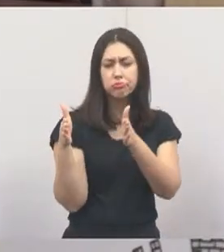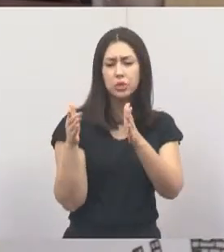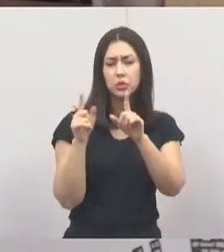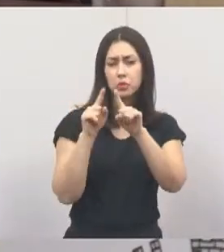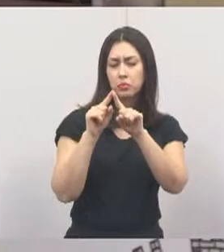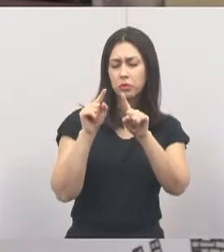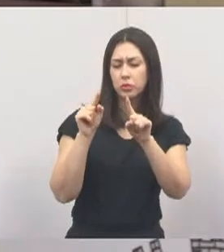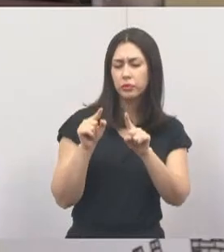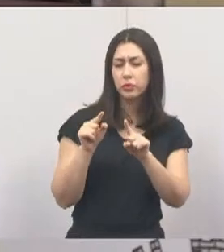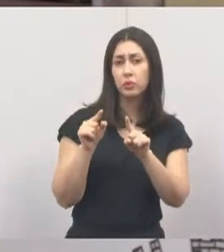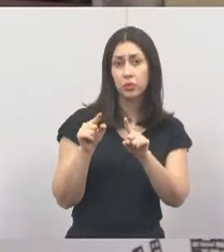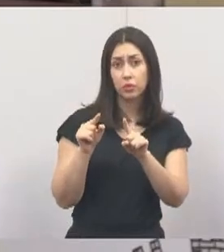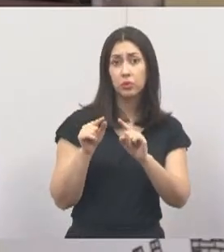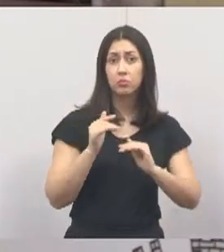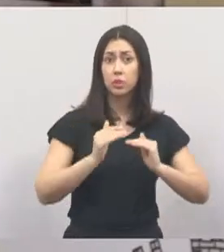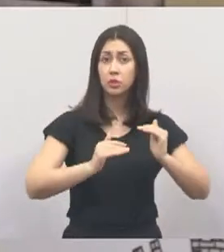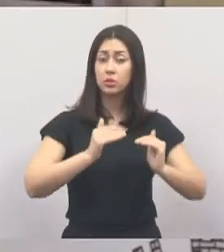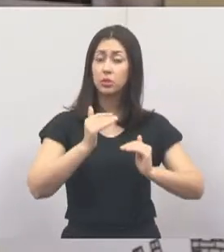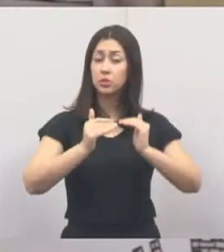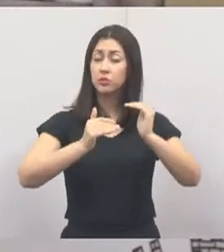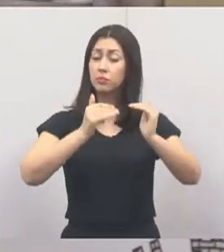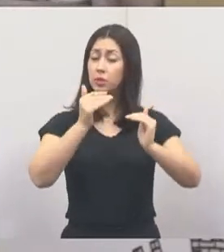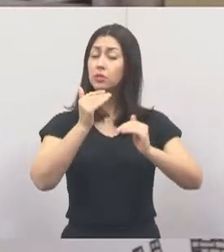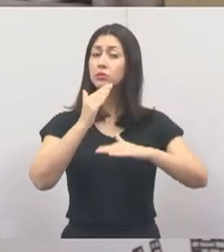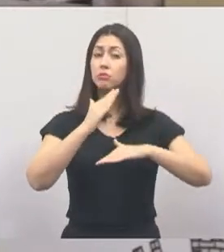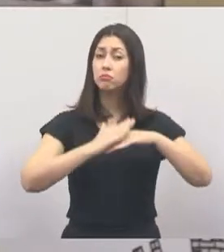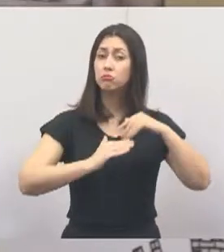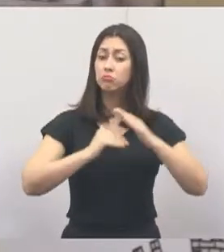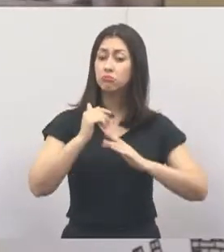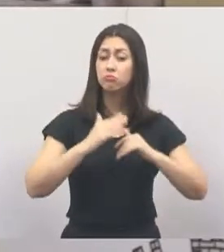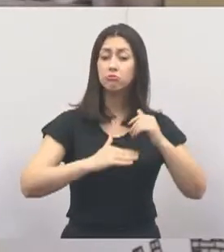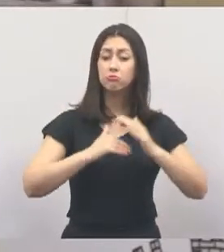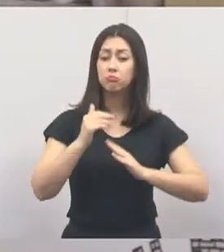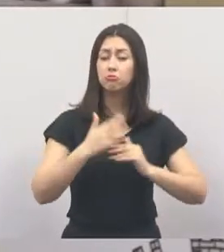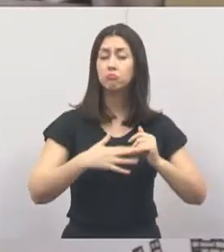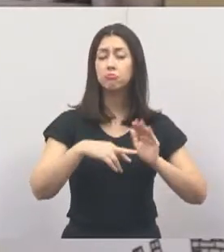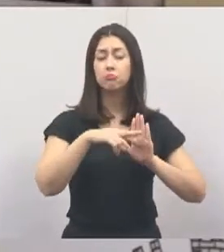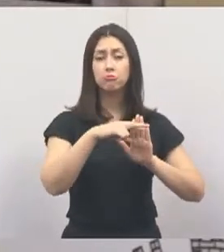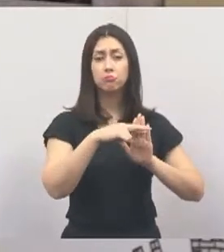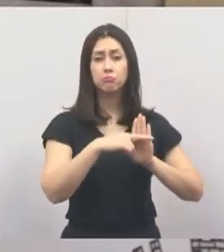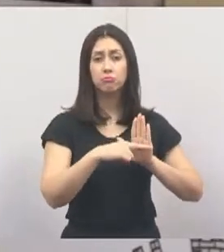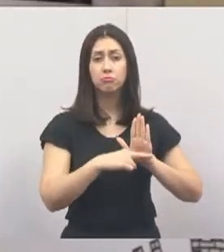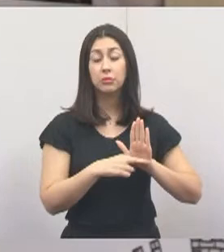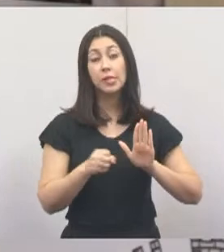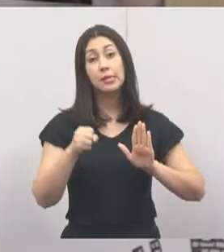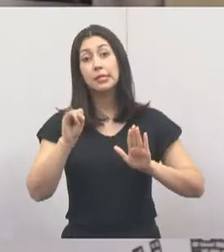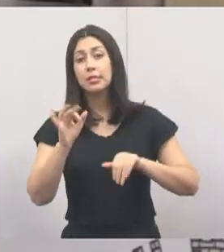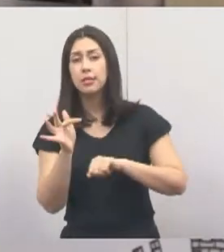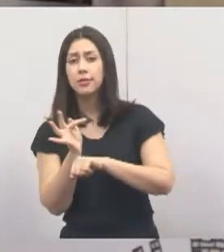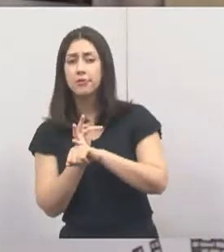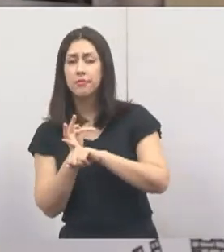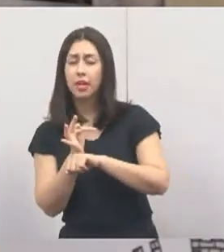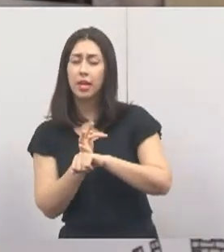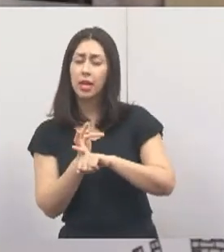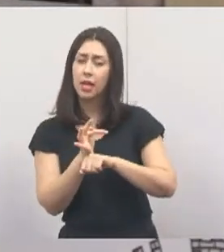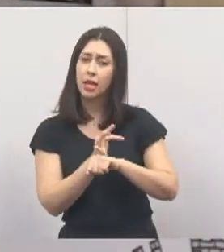nomeado para o desenvolvimento de atividade, hora regulamentada no caso de férias, licença ou